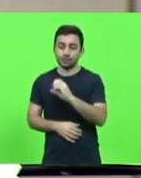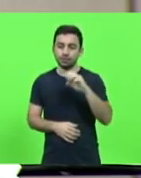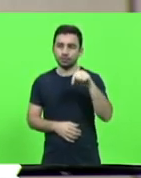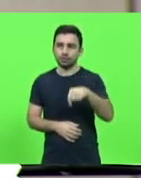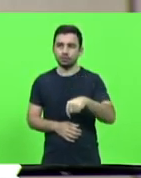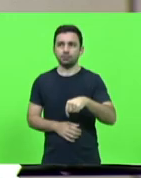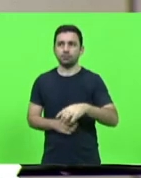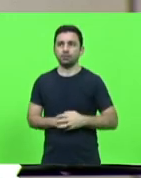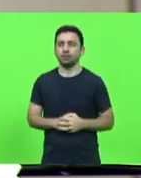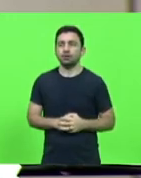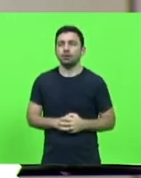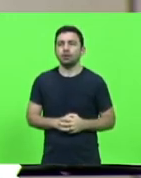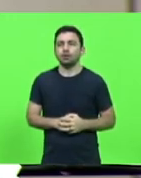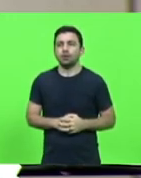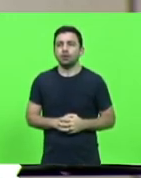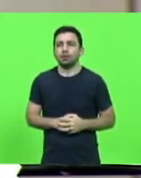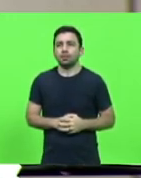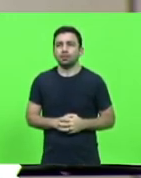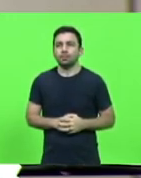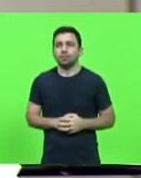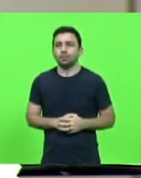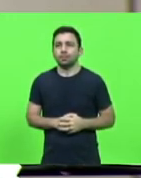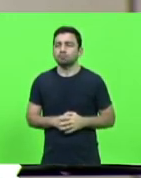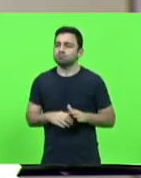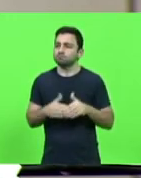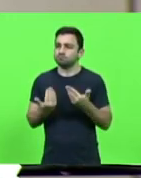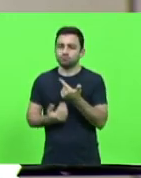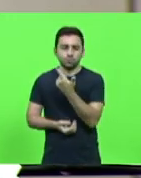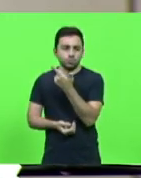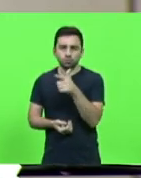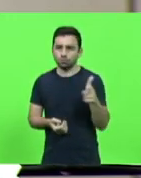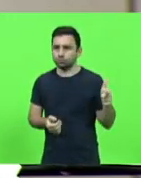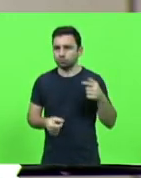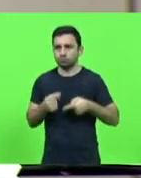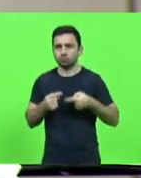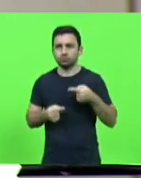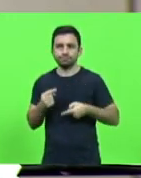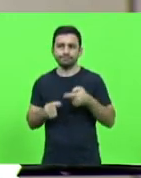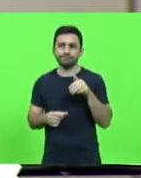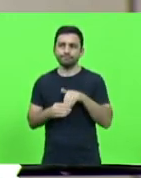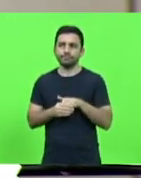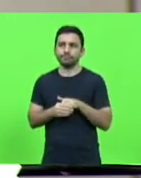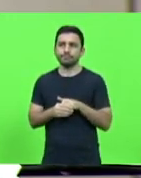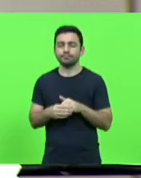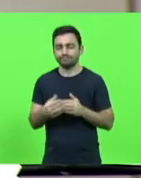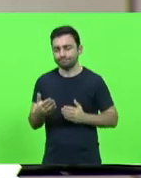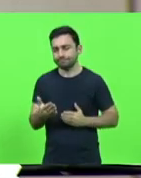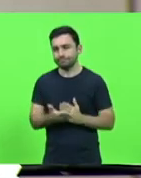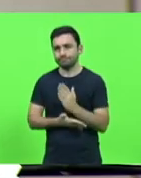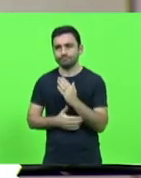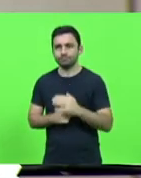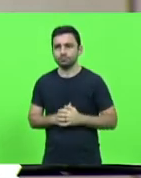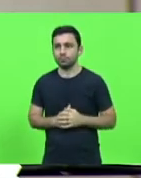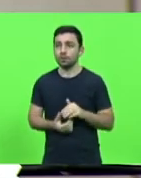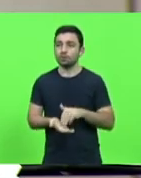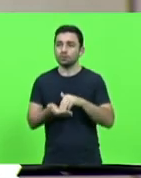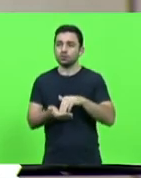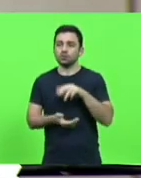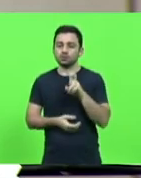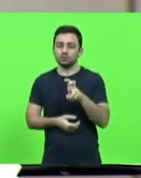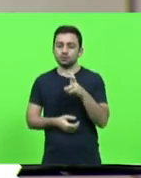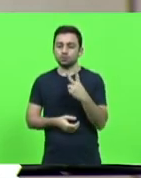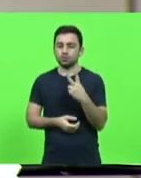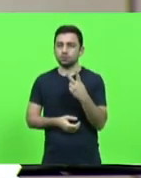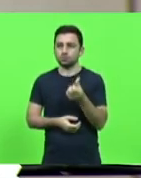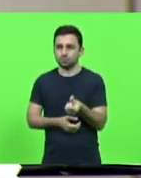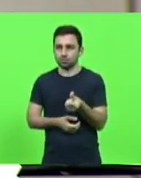discussão? Não havendo quem queira discutir, em votação. Aprovado. Moção número 526,